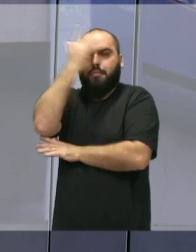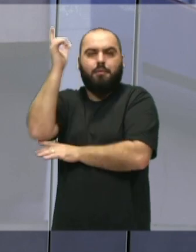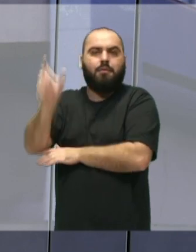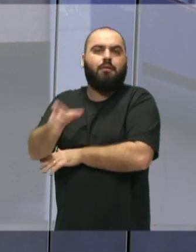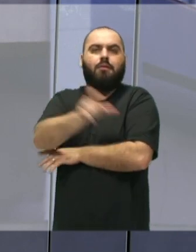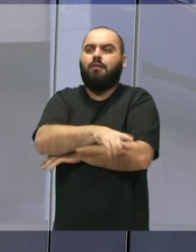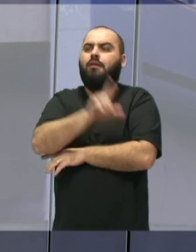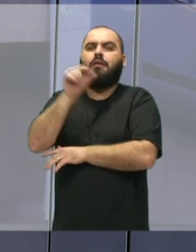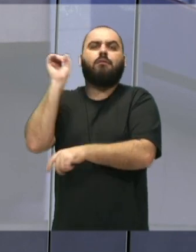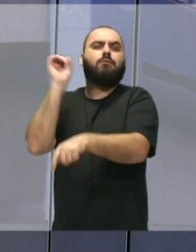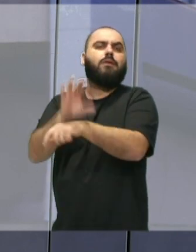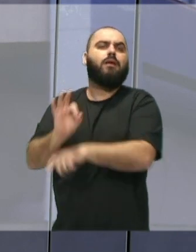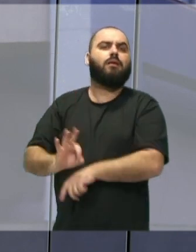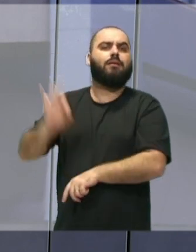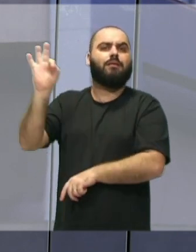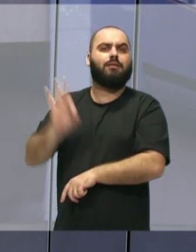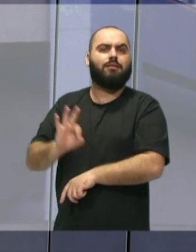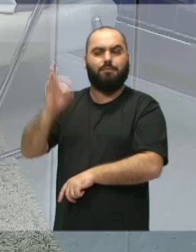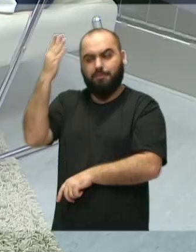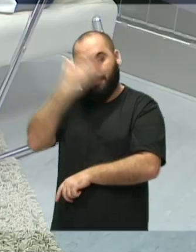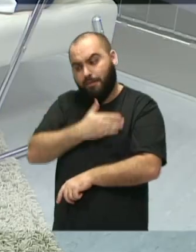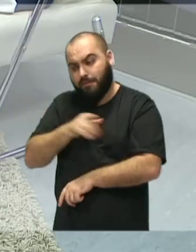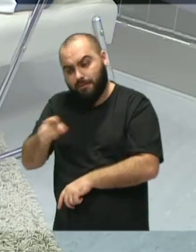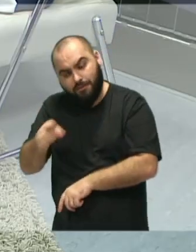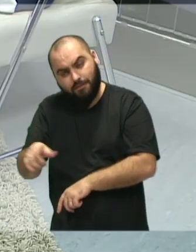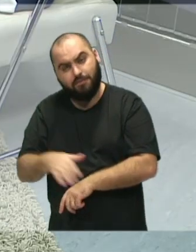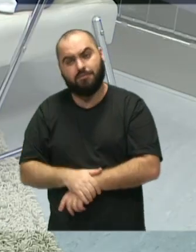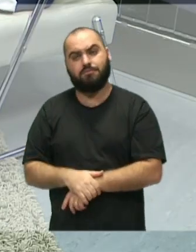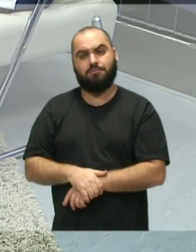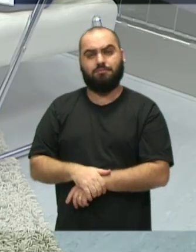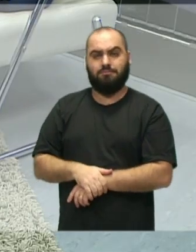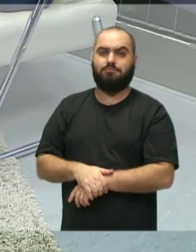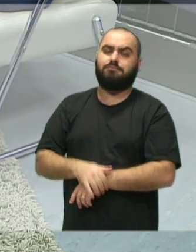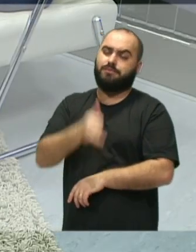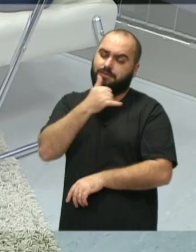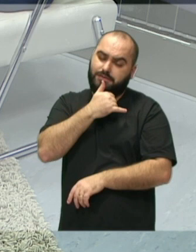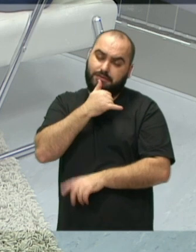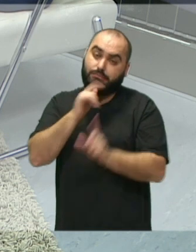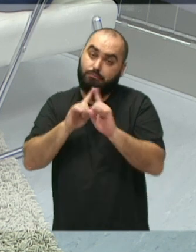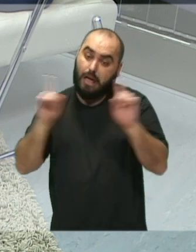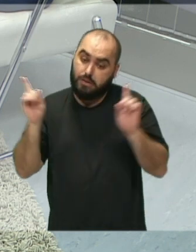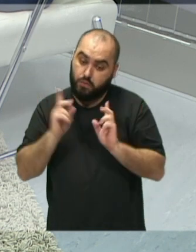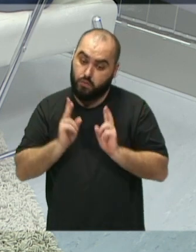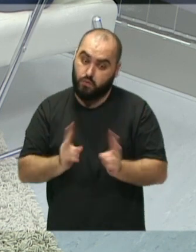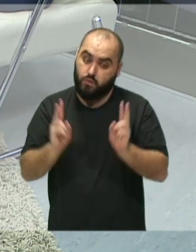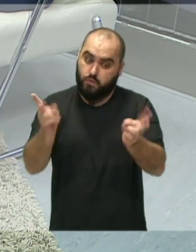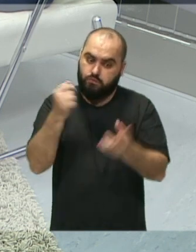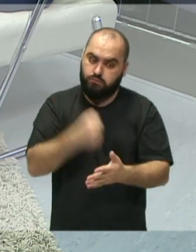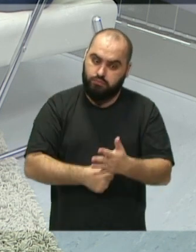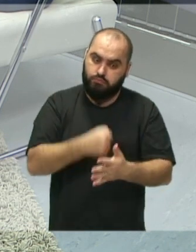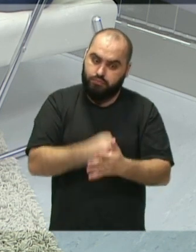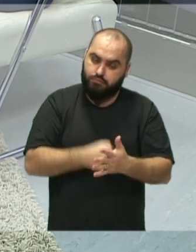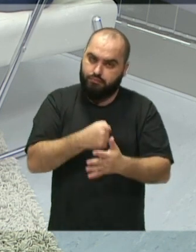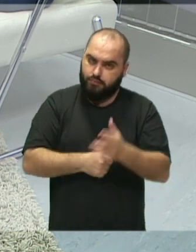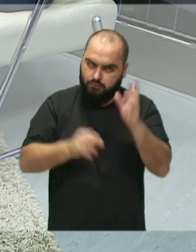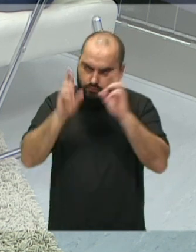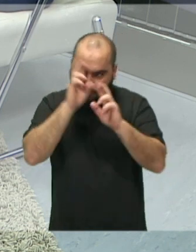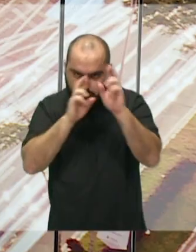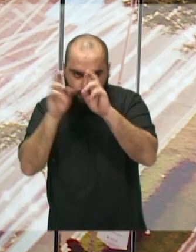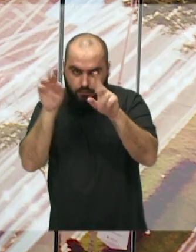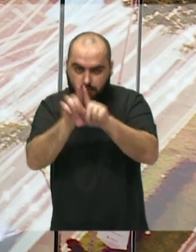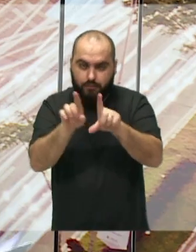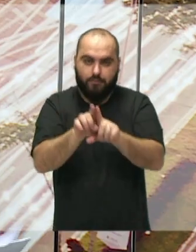cargos comissionados. A prova está ali. A prova está ali, infelizmente. Mas continuamos na luta, né? E de olho. Qual